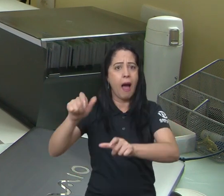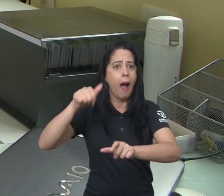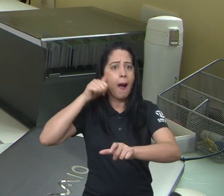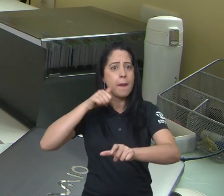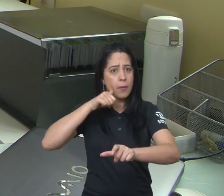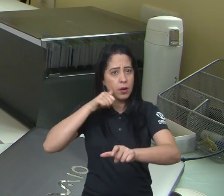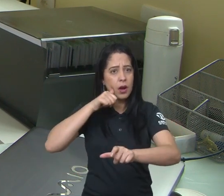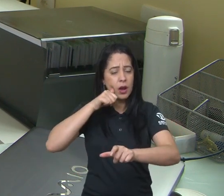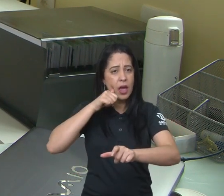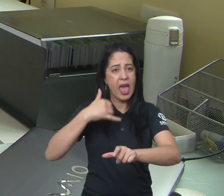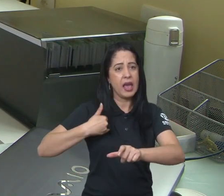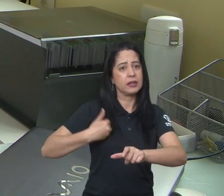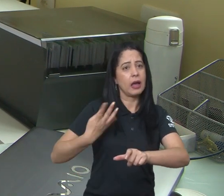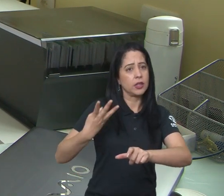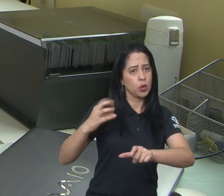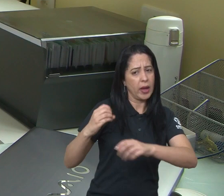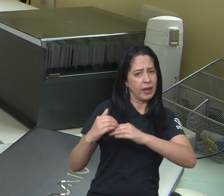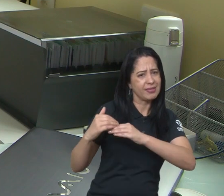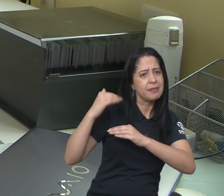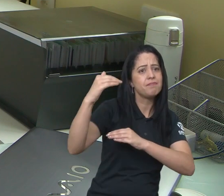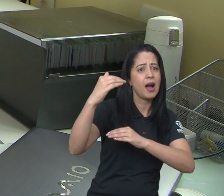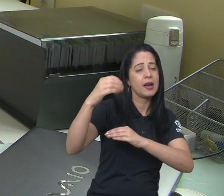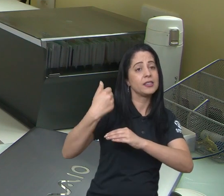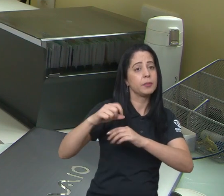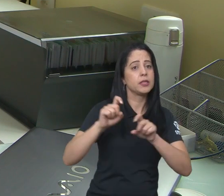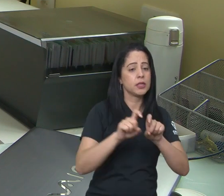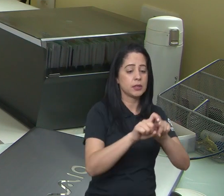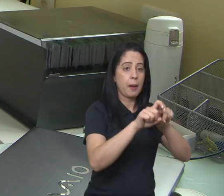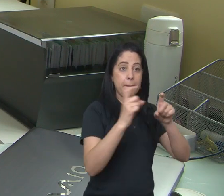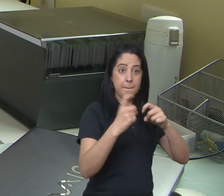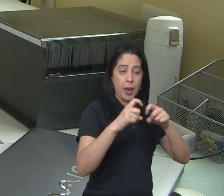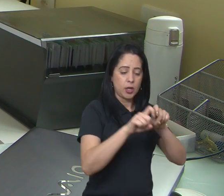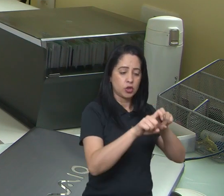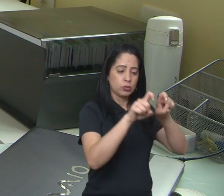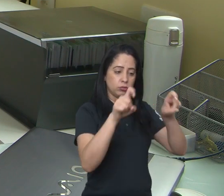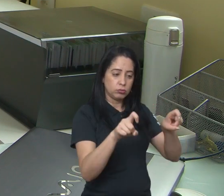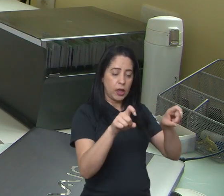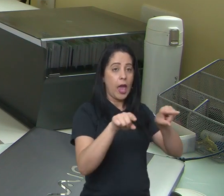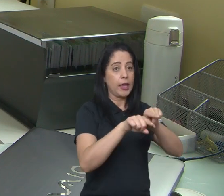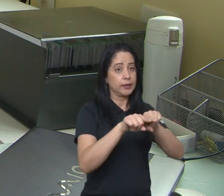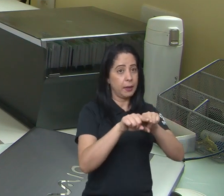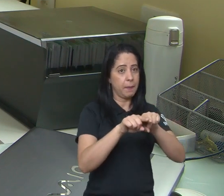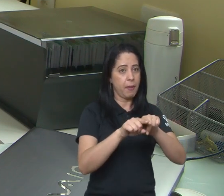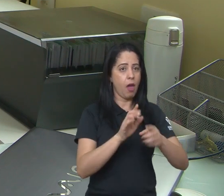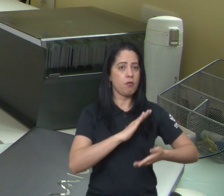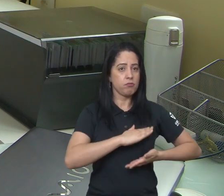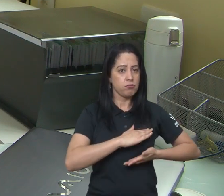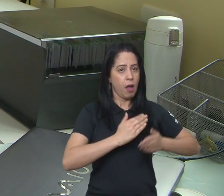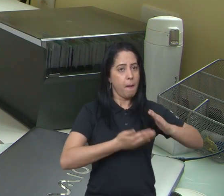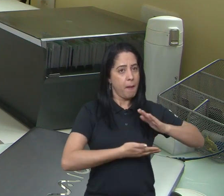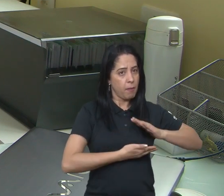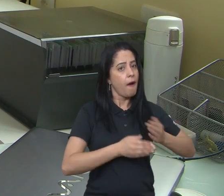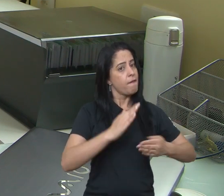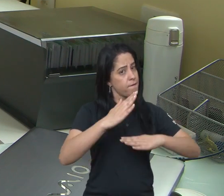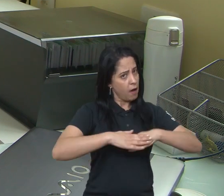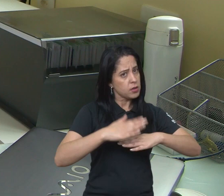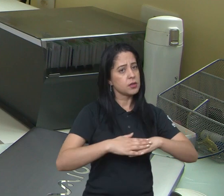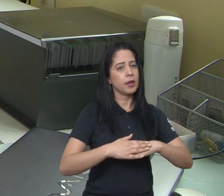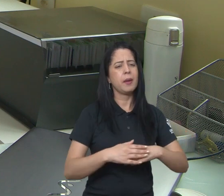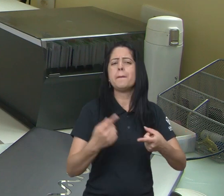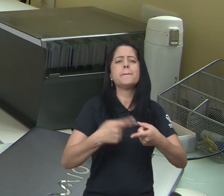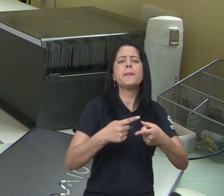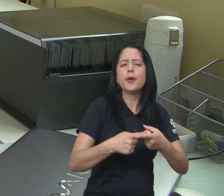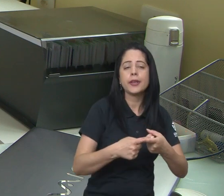precisam lembrar, principalmente aquelas acima de 40 anos, da consulta ginecológica e do exame da mamografia. E por que a